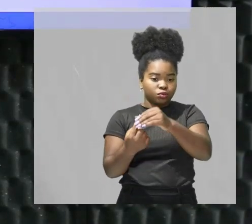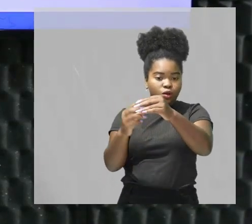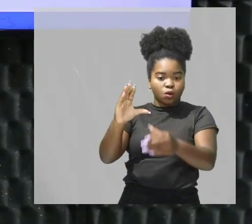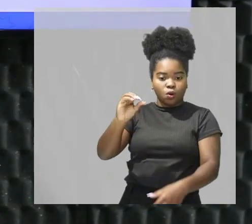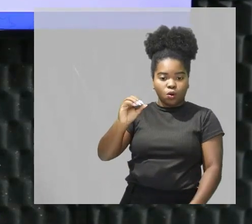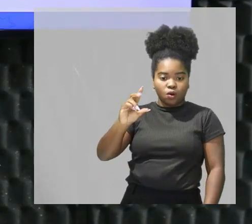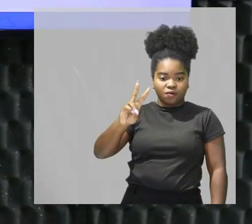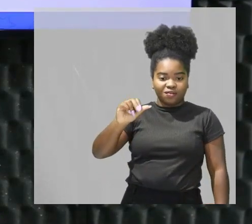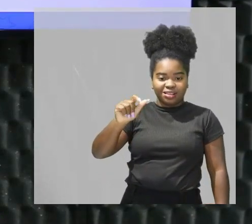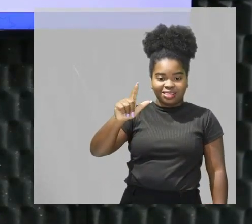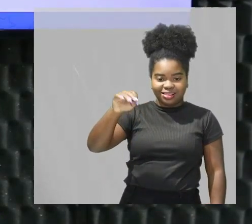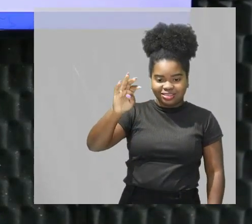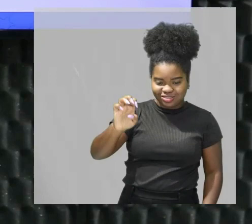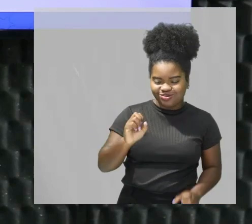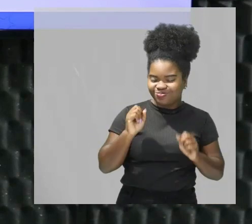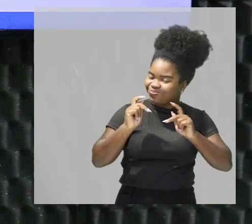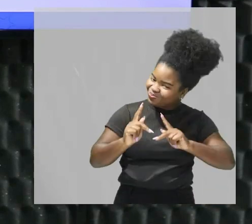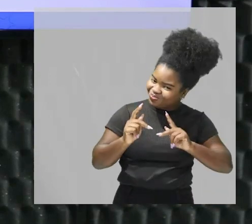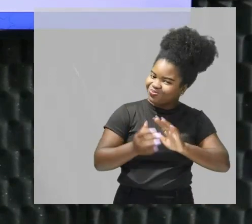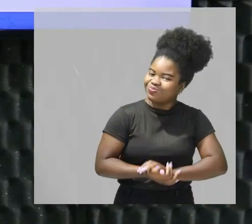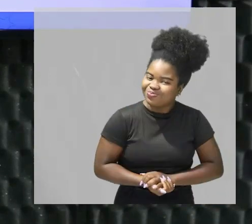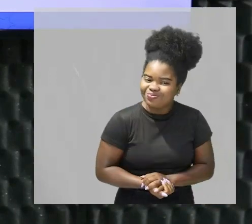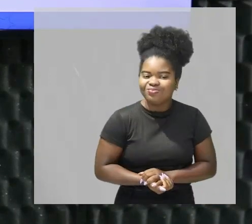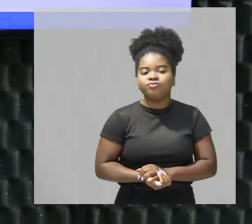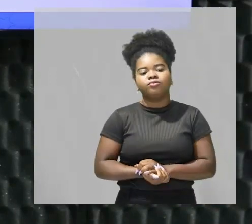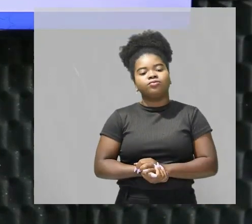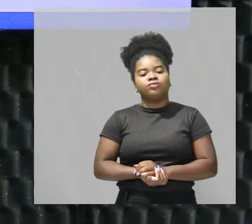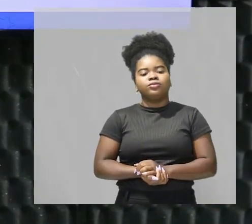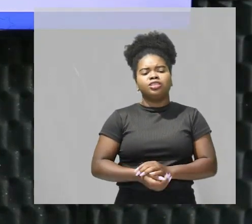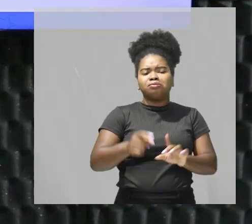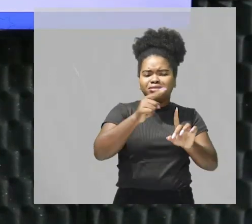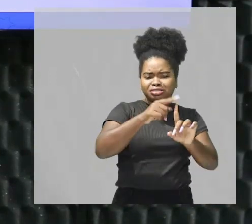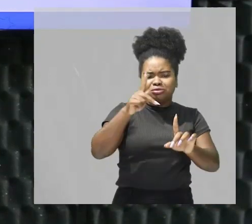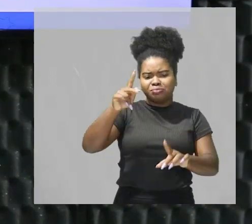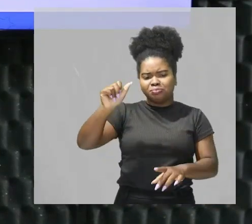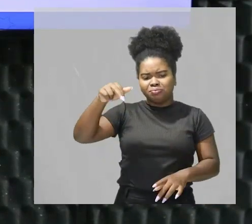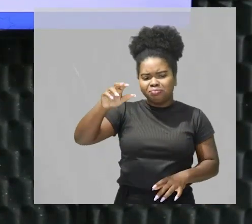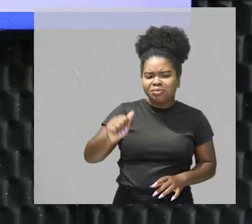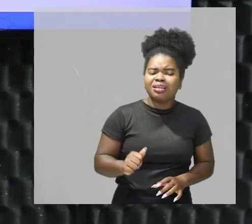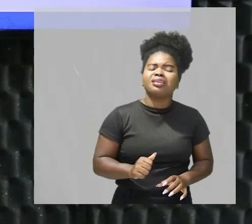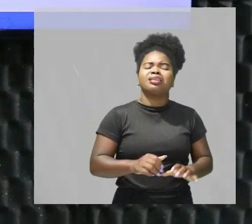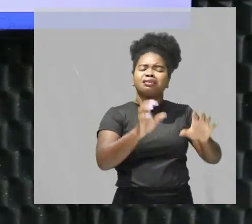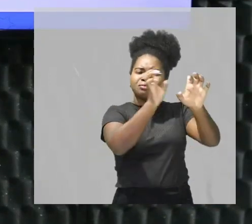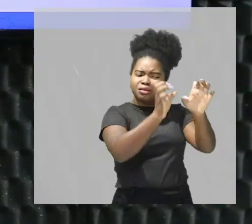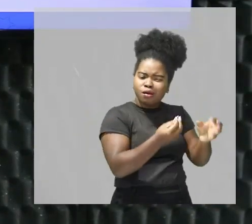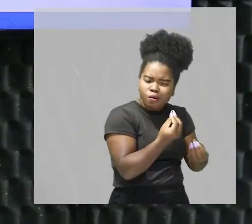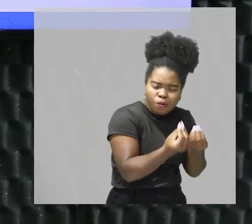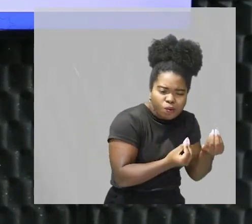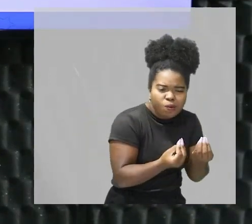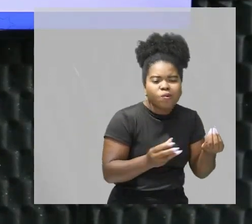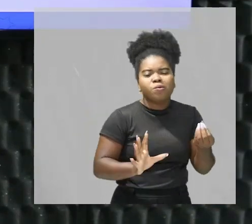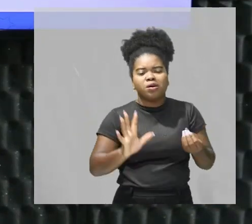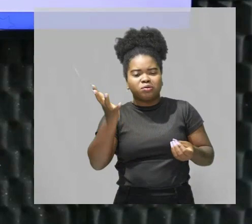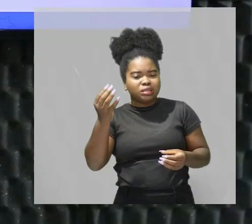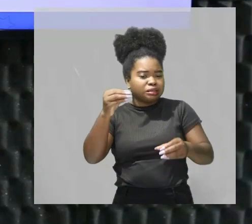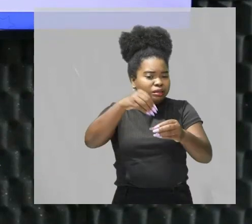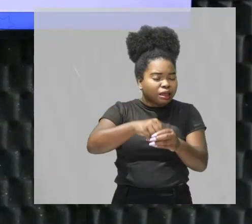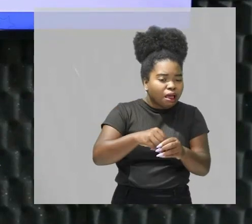covalente. Show de bola? Então, a fórmula plana vai indicar a estrutura, como é a estrutura